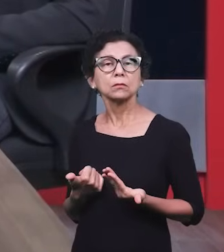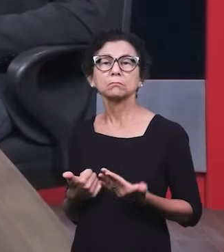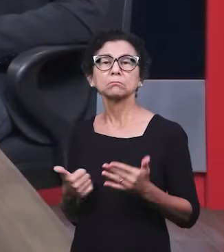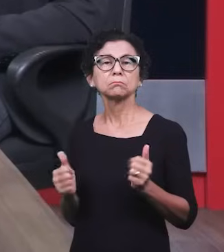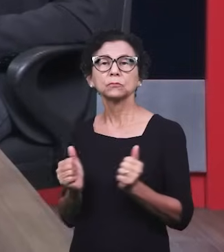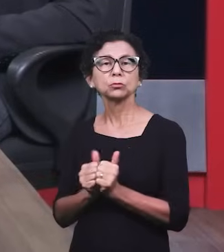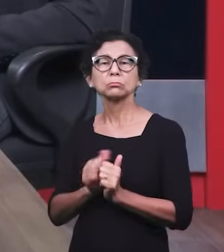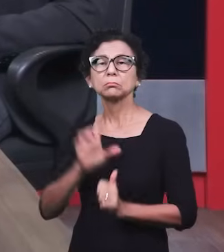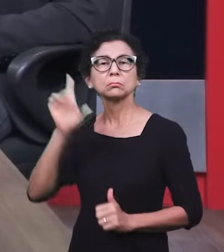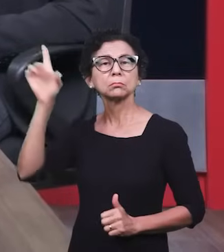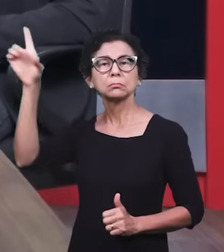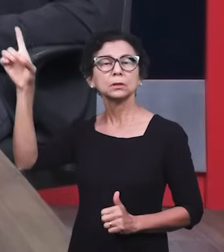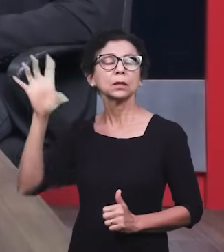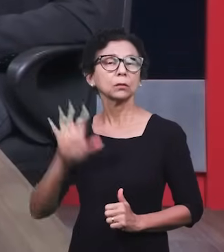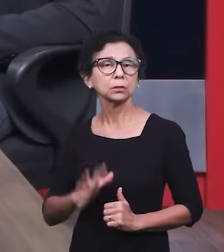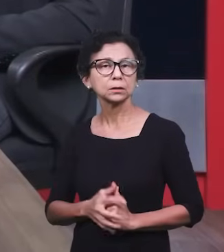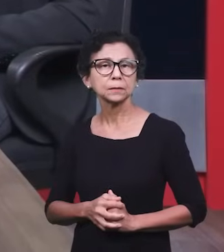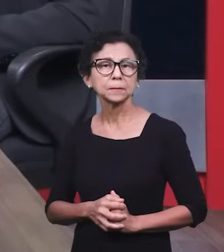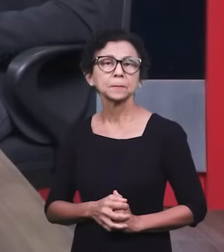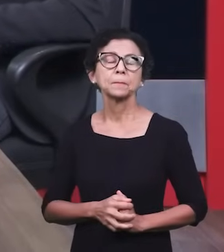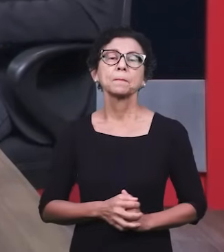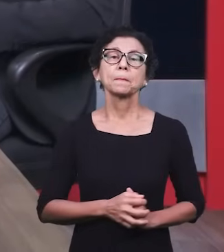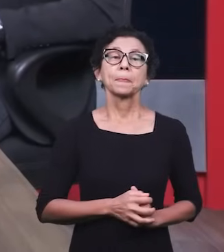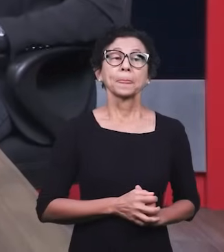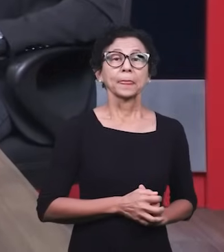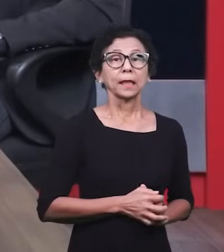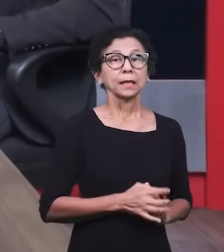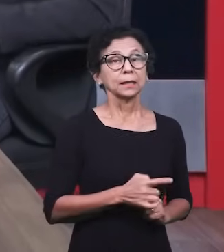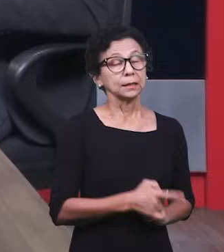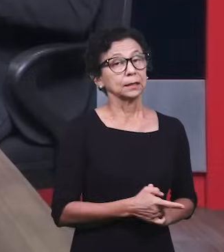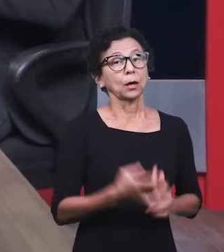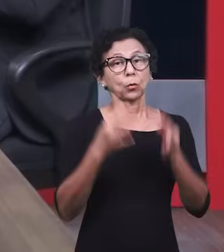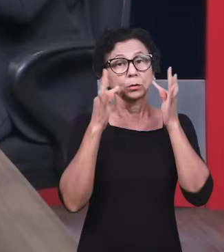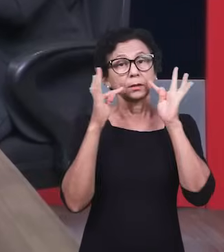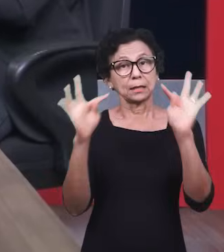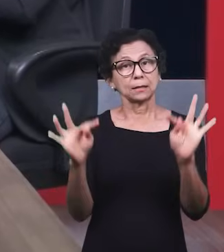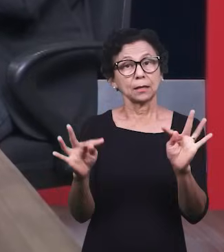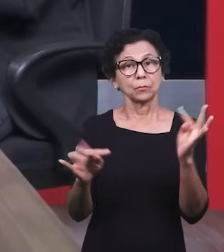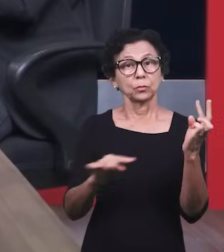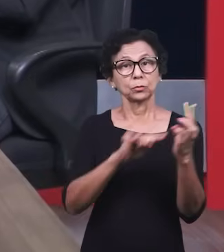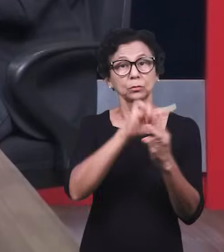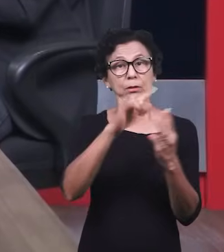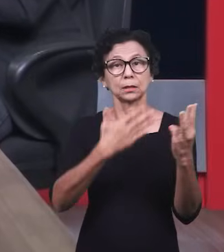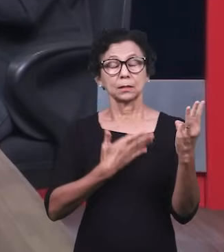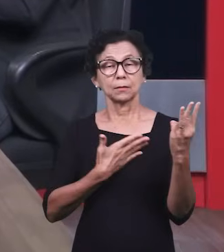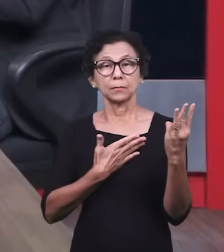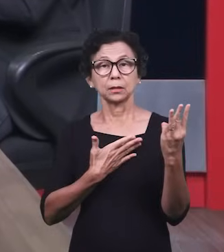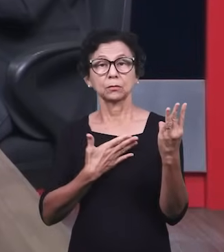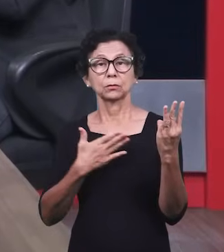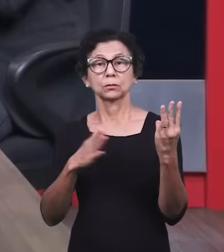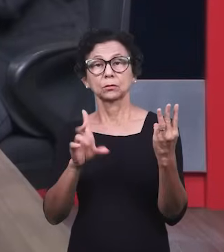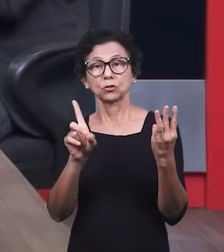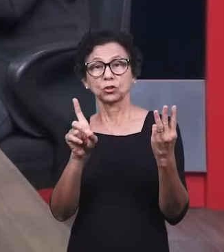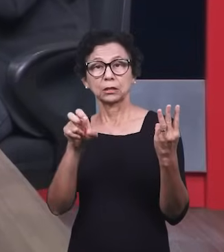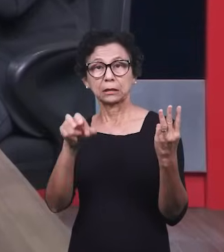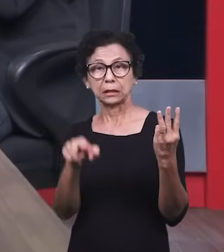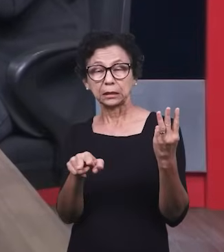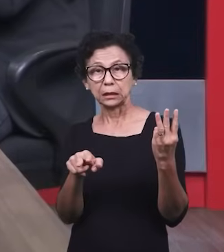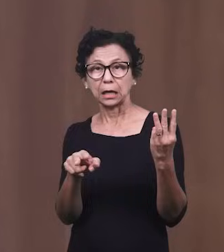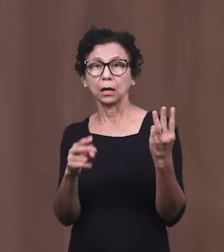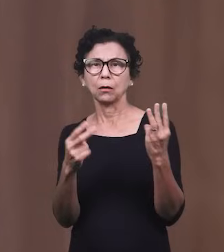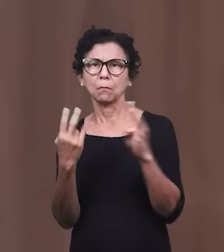ao Ribeiro que é o Senhor Jesus ele não deixa de dar fruto Amém porque o Senhor provê todas as coisas né é eu acho muito interessante